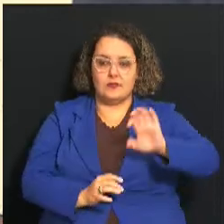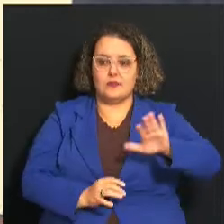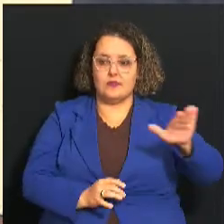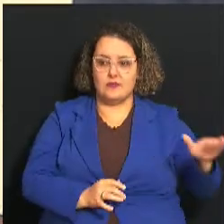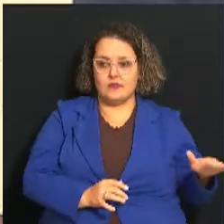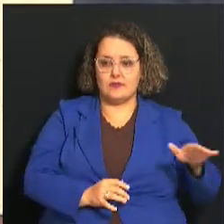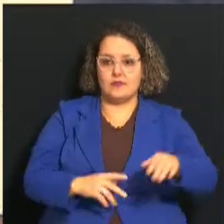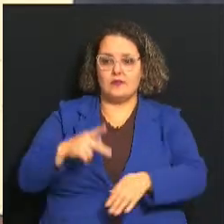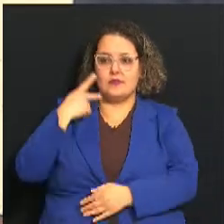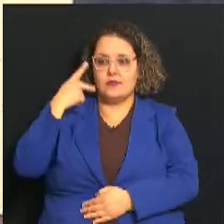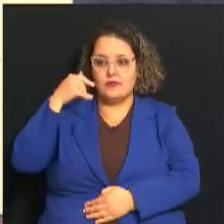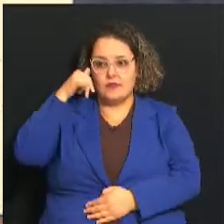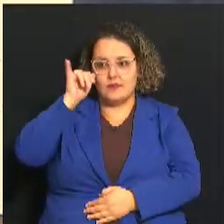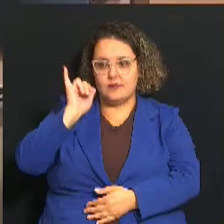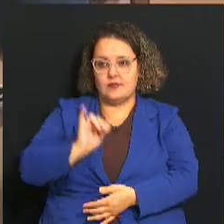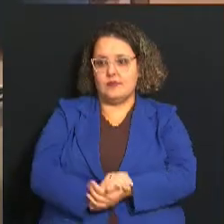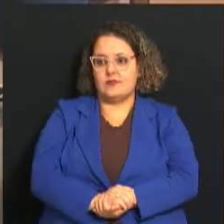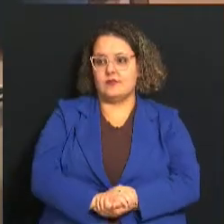Búfalo.